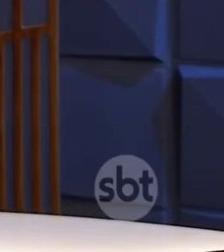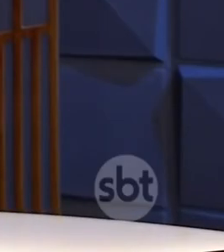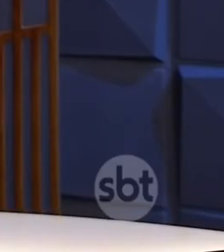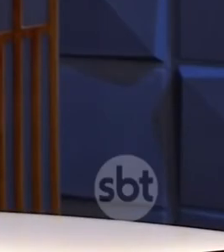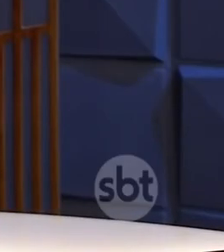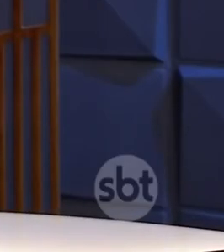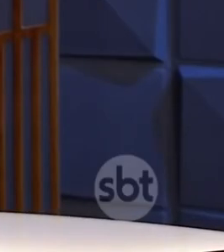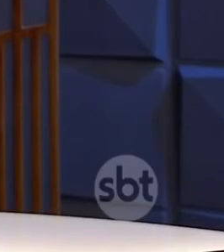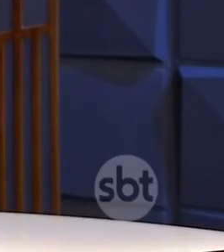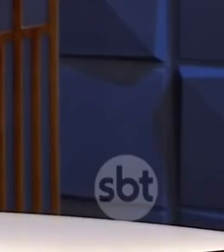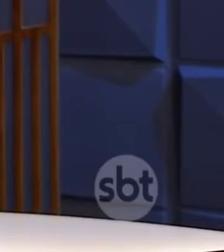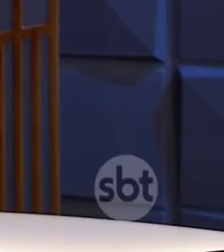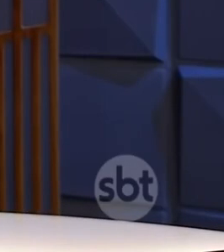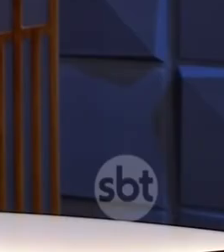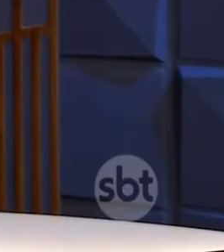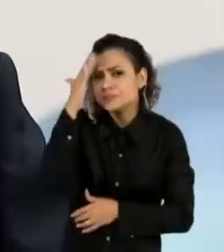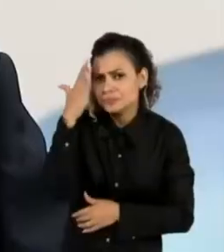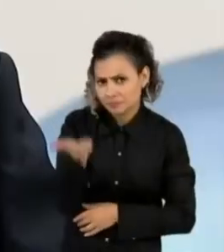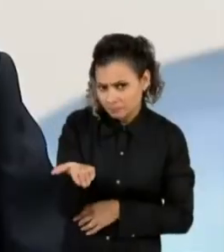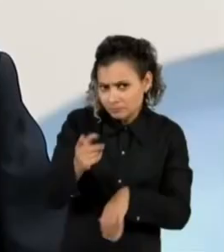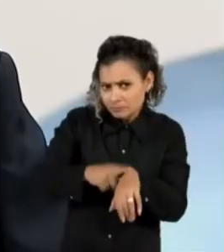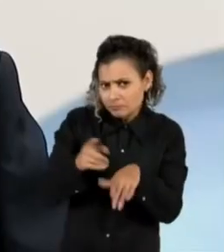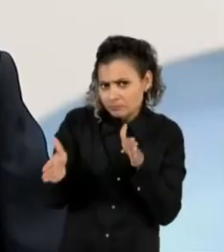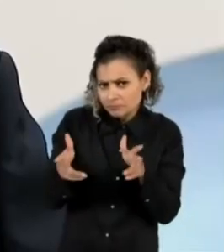E é possível aprender esse poder?